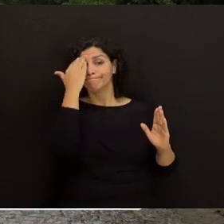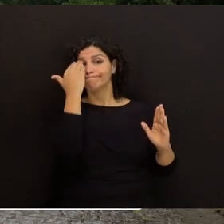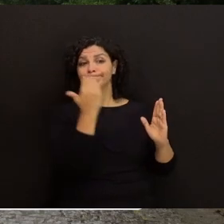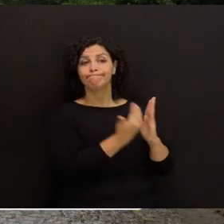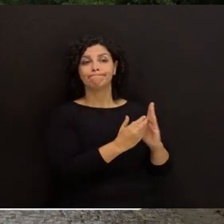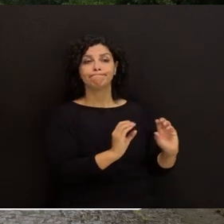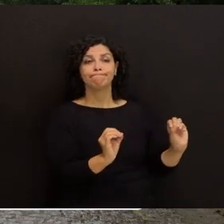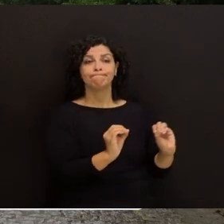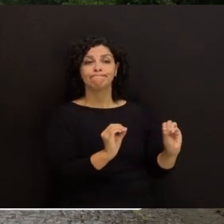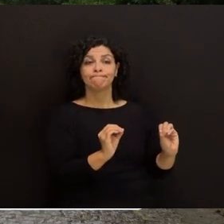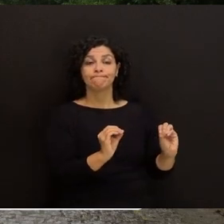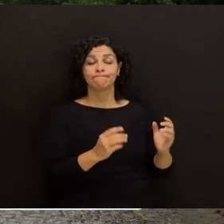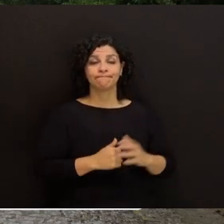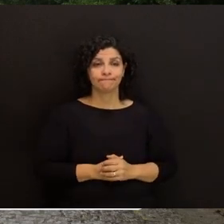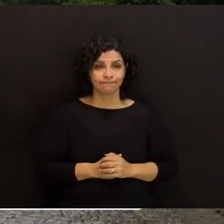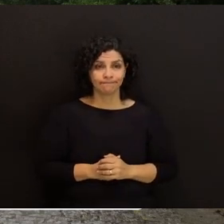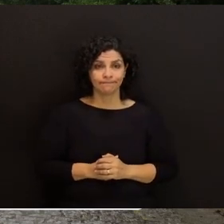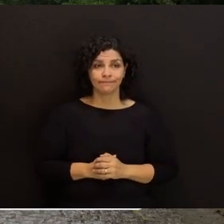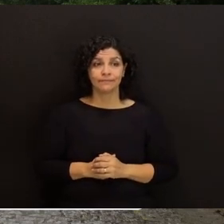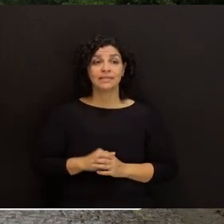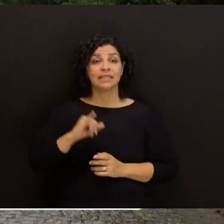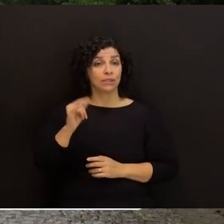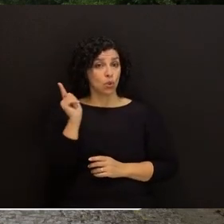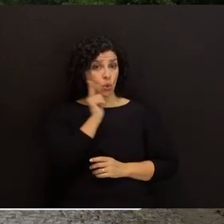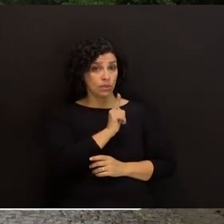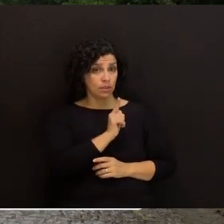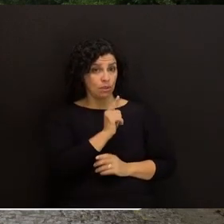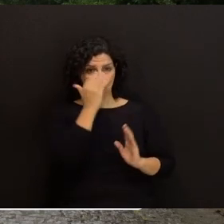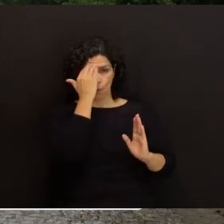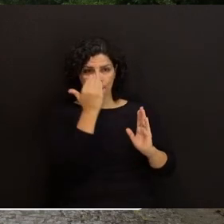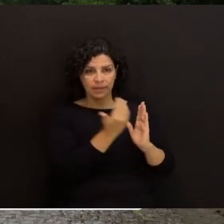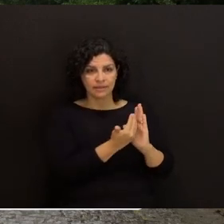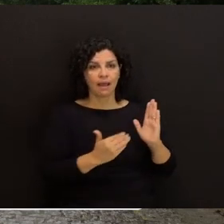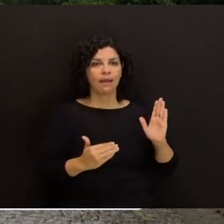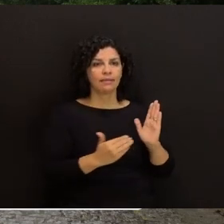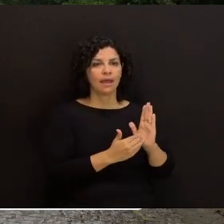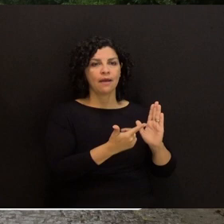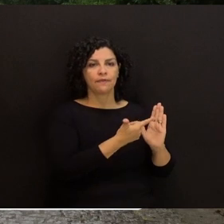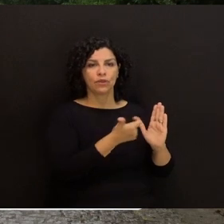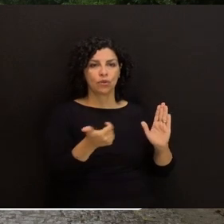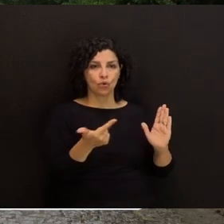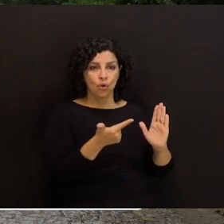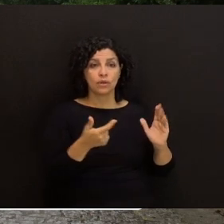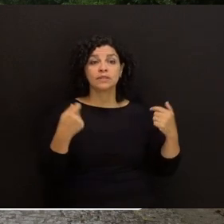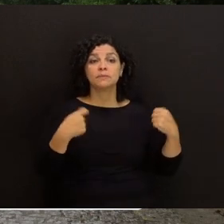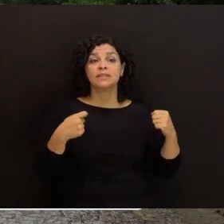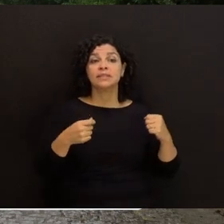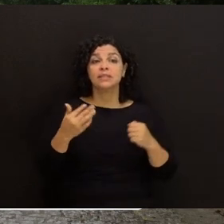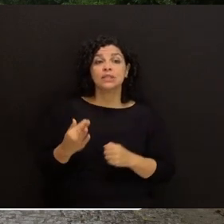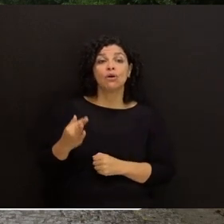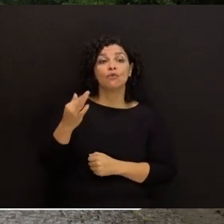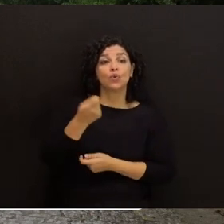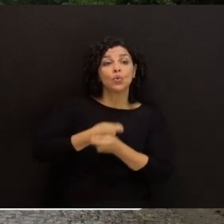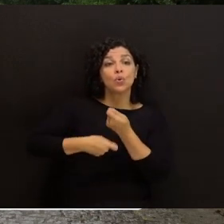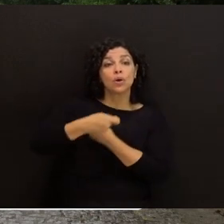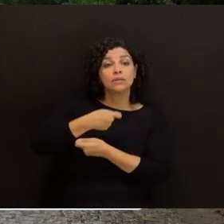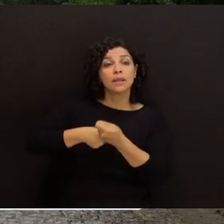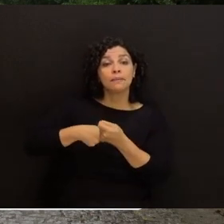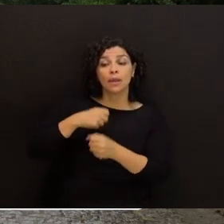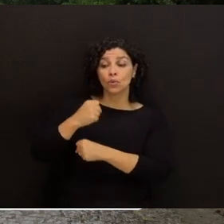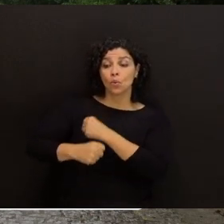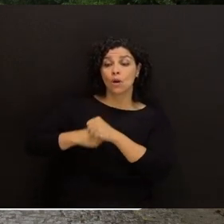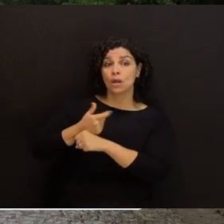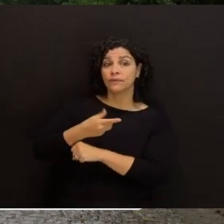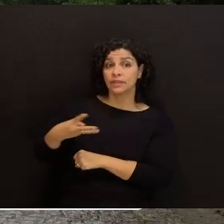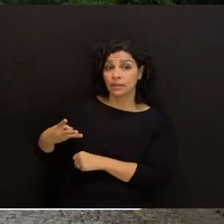ou se pelo menos elas não fossem cumprida a lei diz que elas teriam que estar prevista no orçamento do próximo